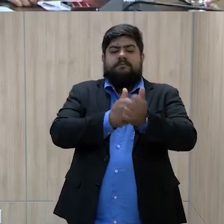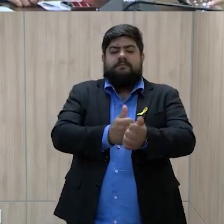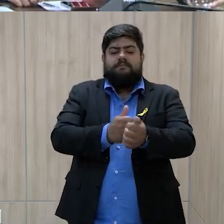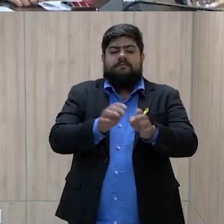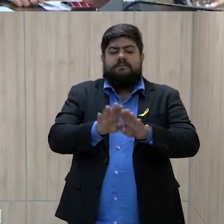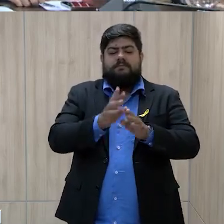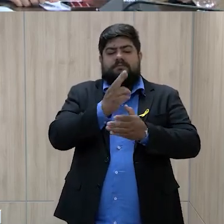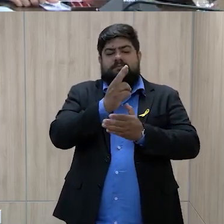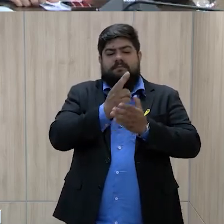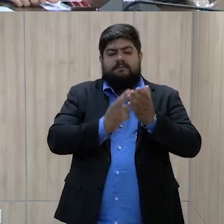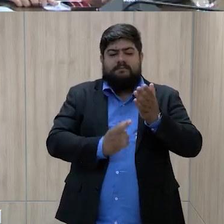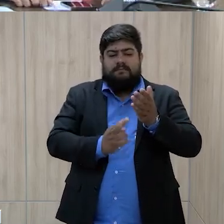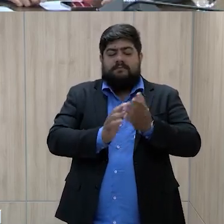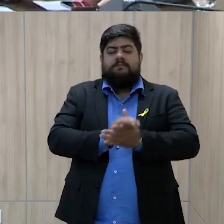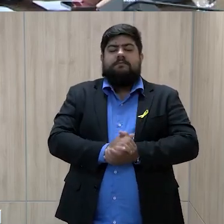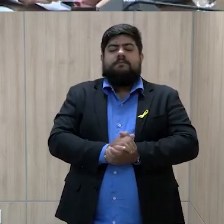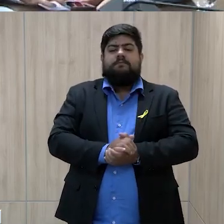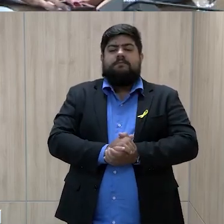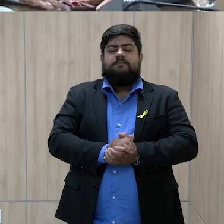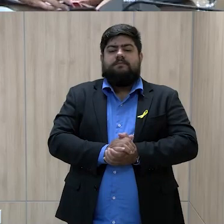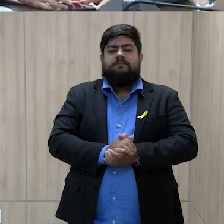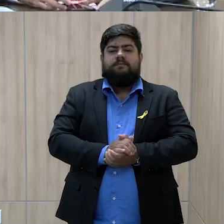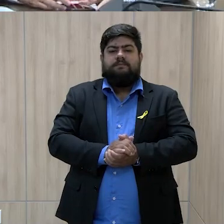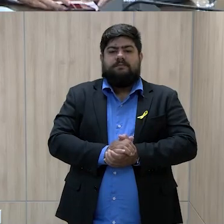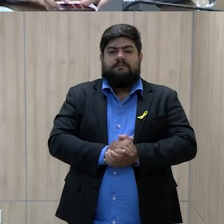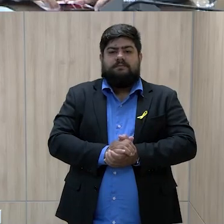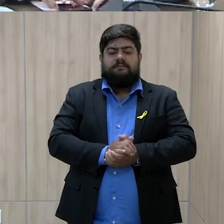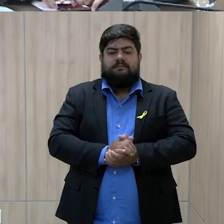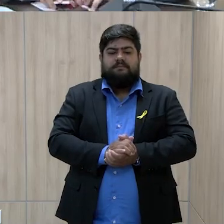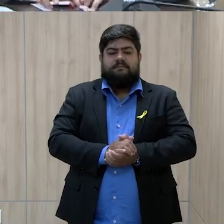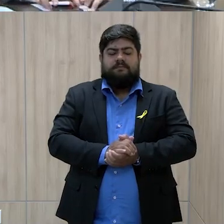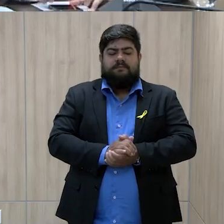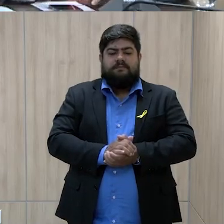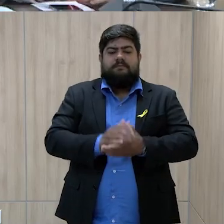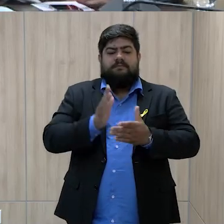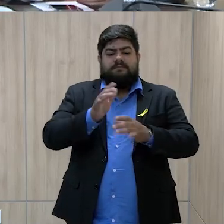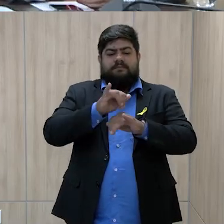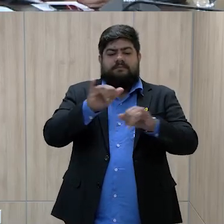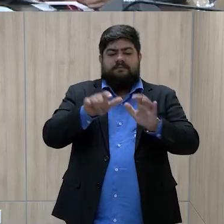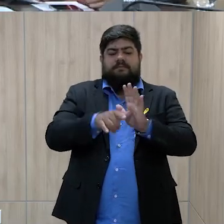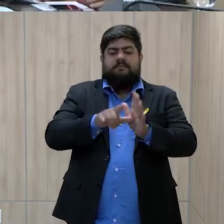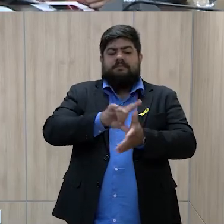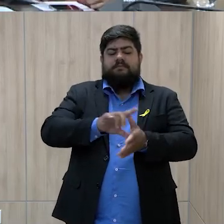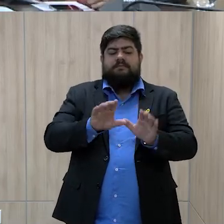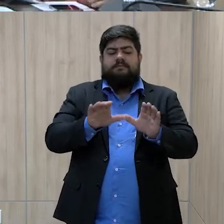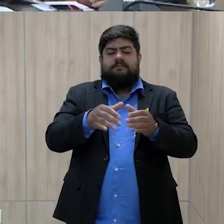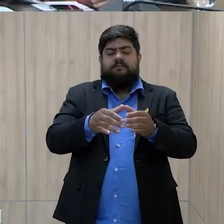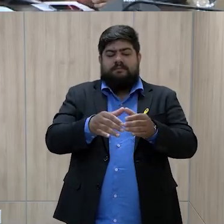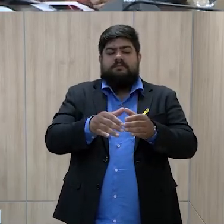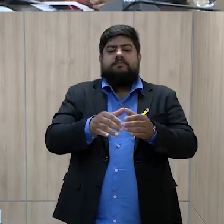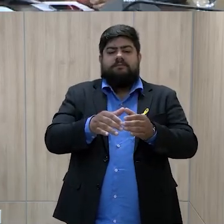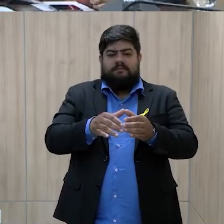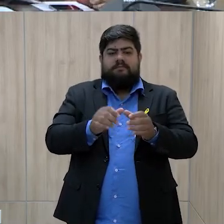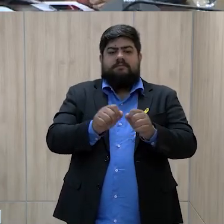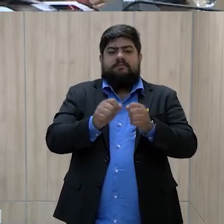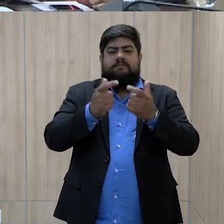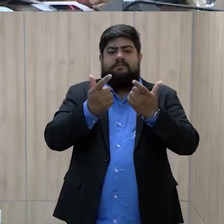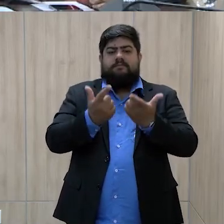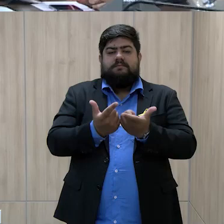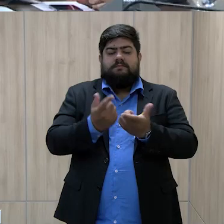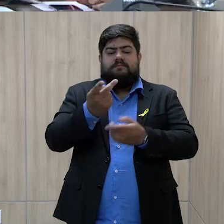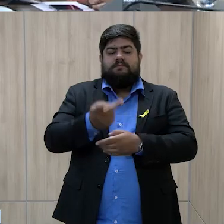além de acompanhar o voto do relator eu acho que esse já falei isso em uma das comissões hoje